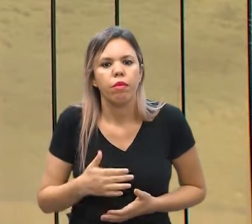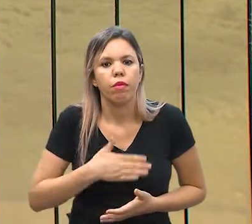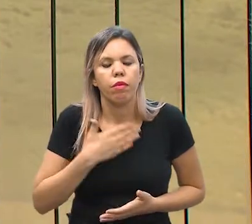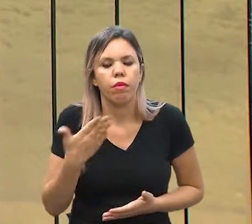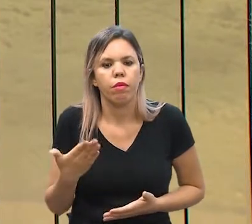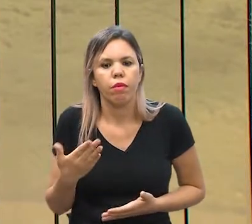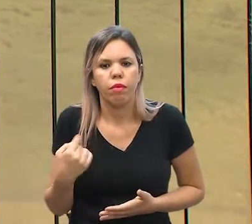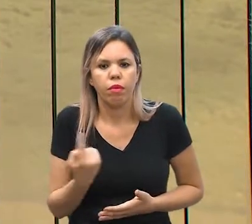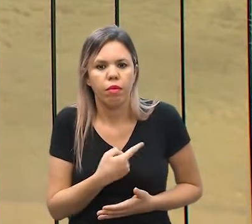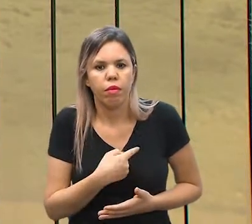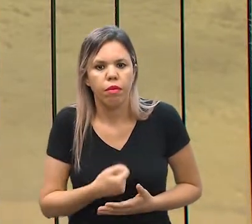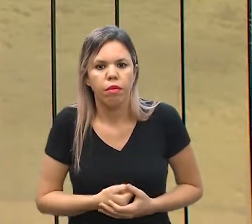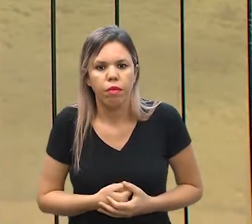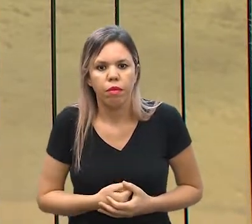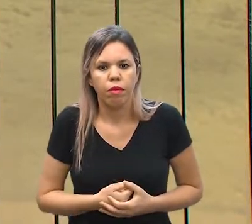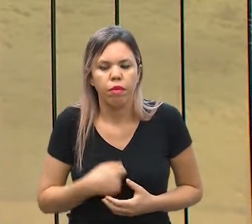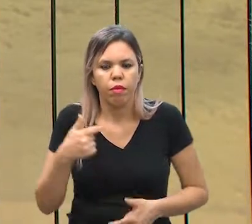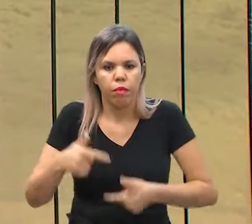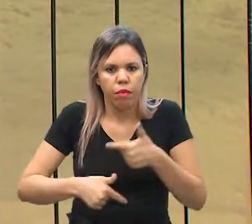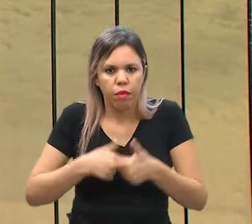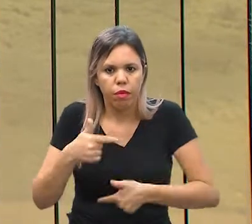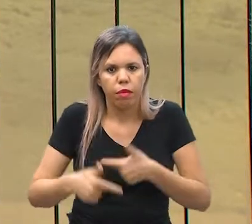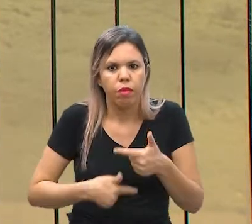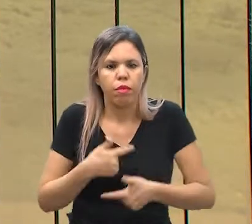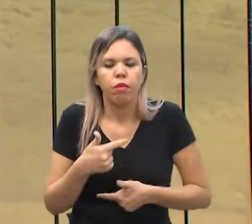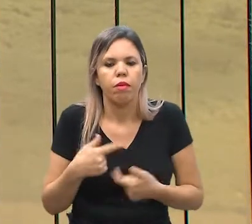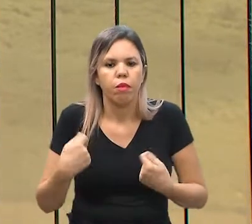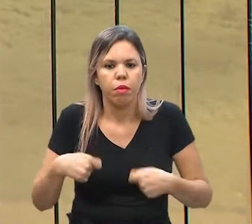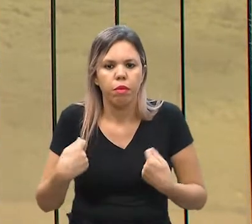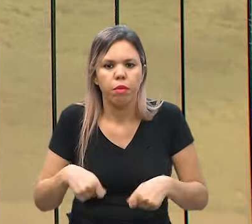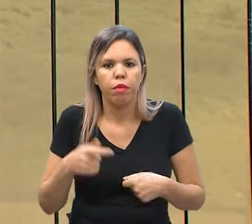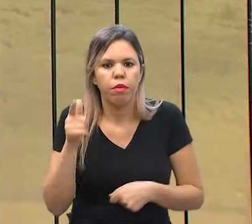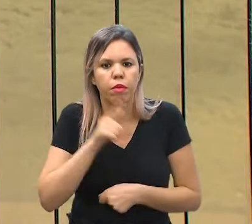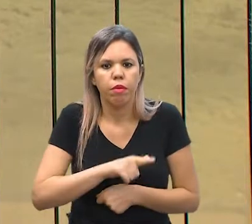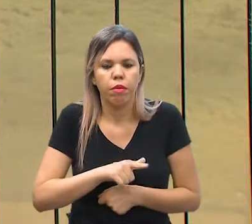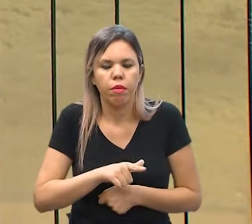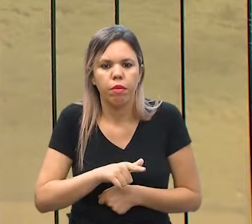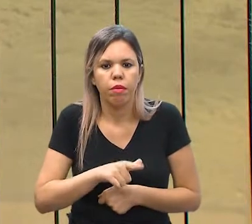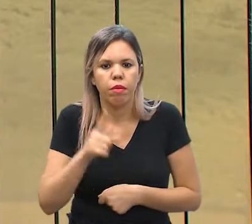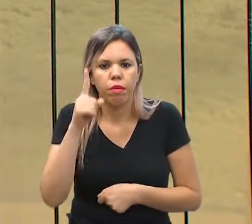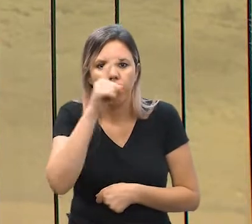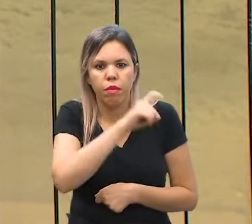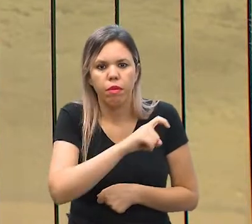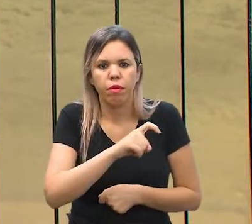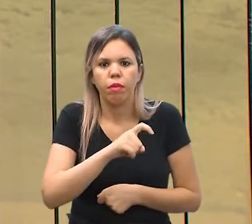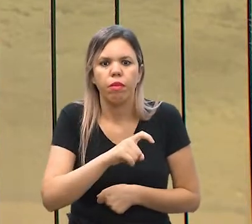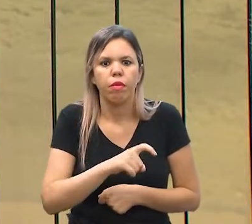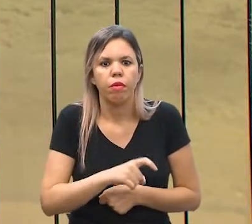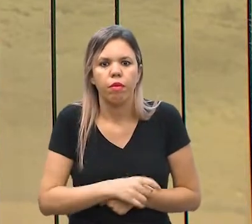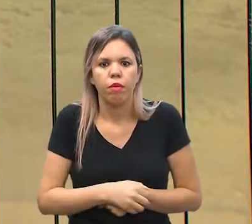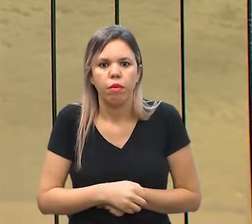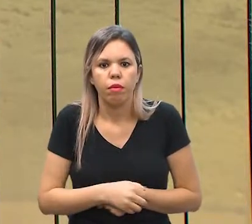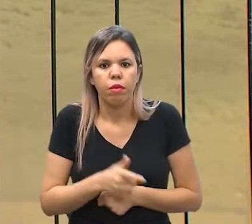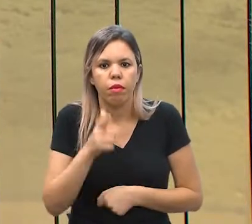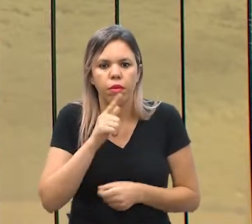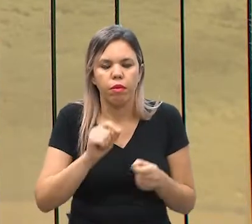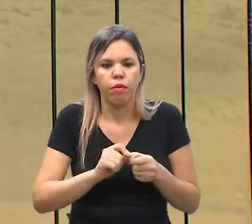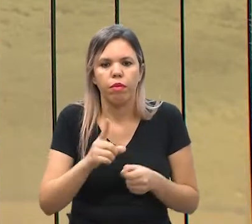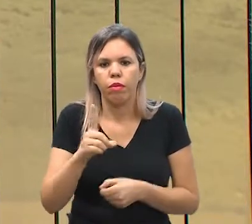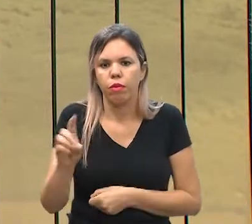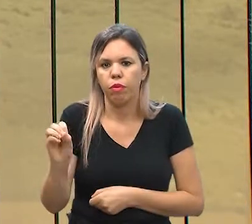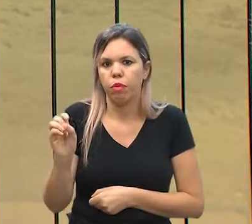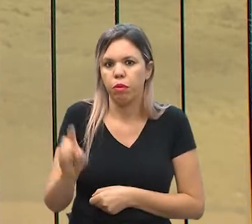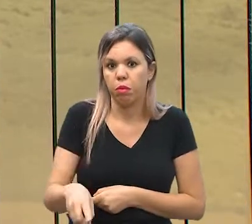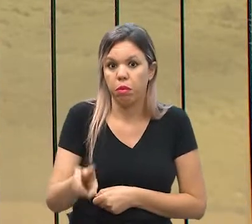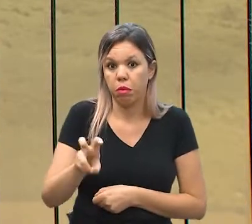surpresa, assim, por mais que a gente trabalhasse, quisesse muito conseguir buscar, a gente sabia que era muito difícil a eleição, mas aí naquele momento a gente conseguiu fazer